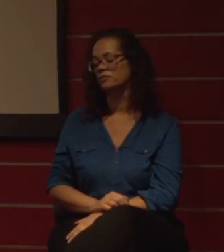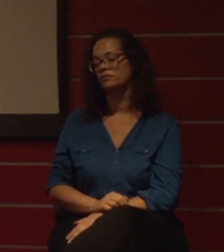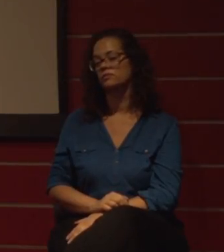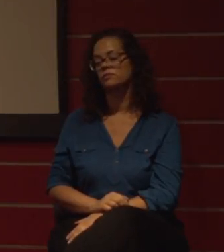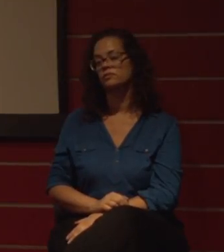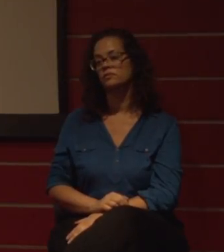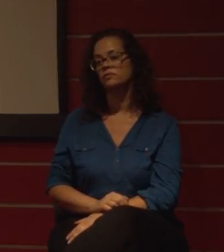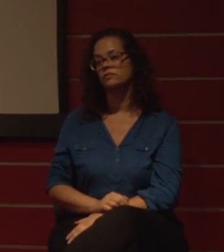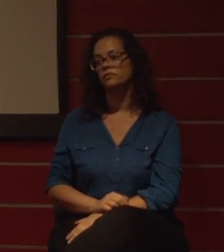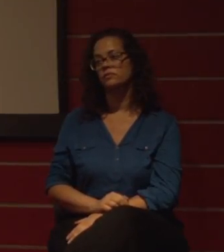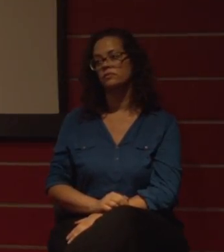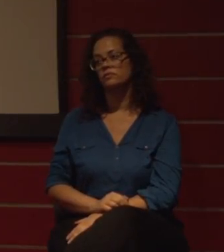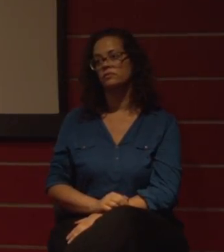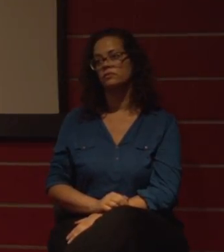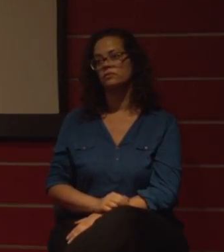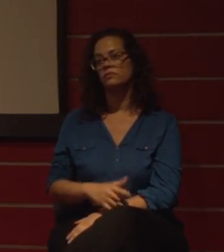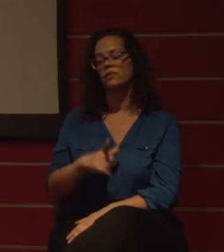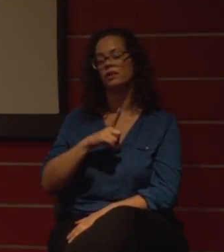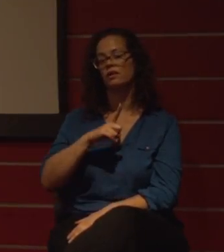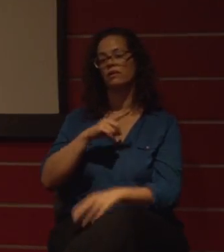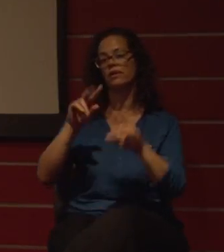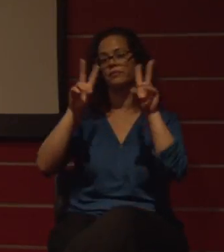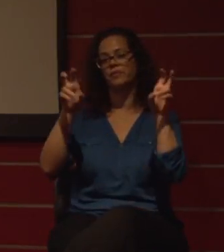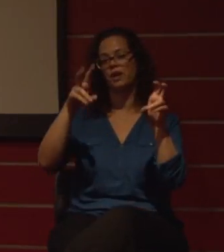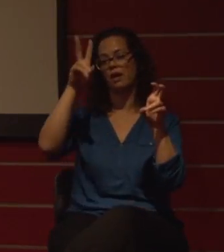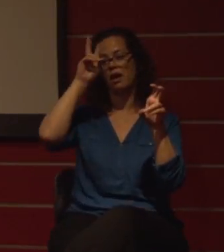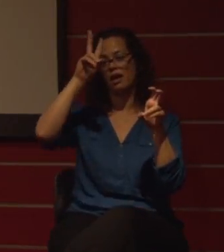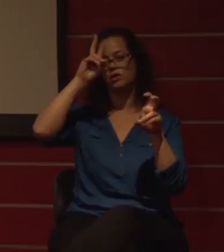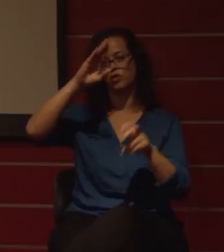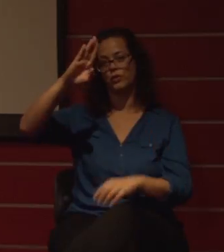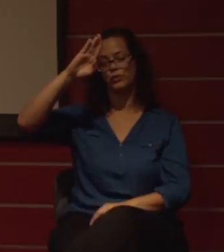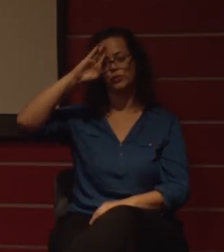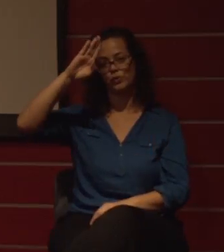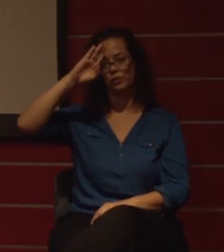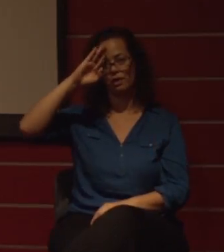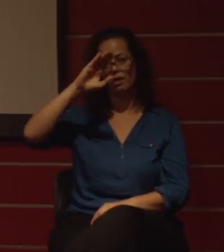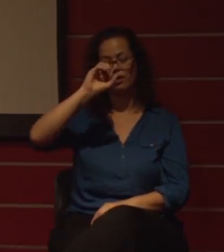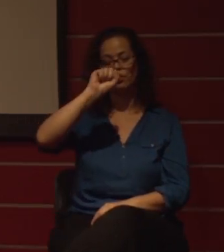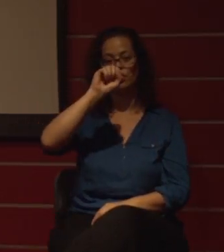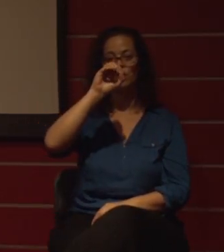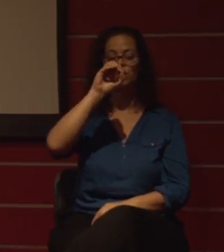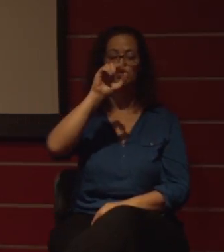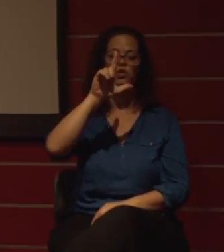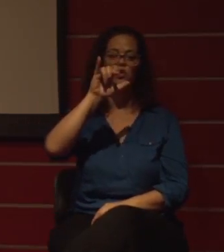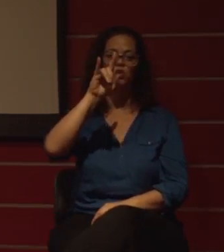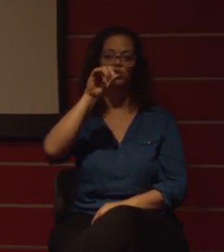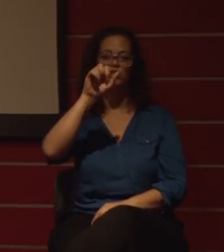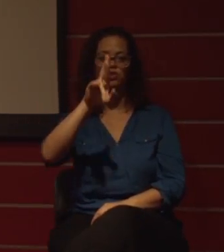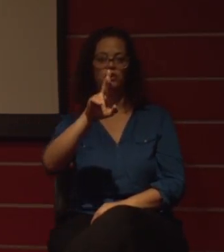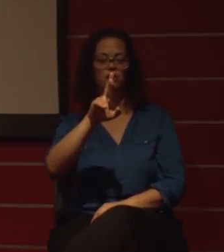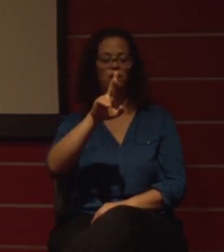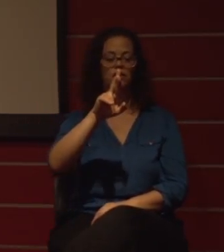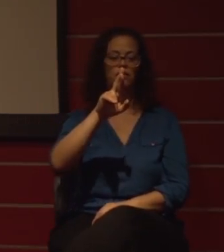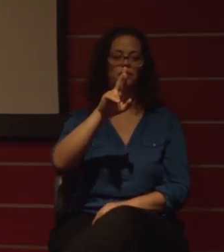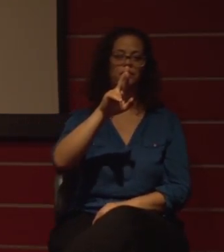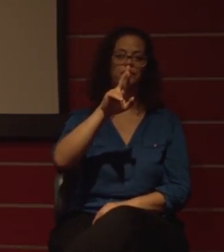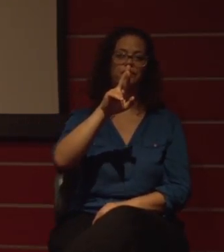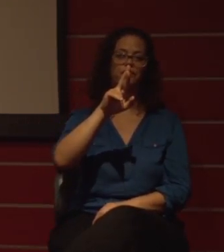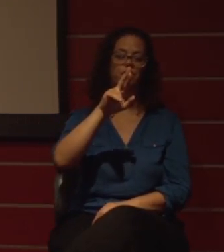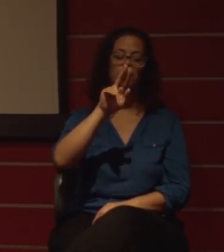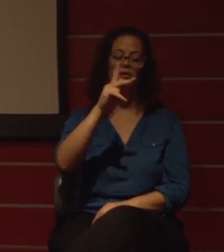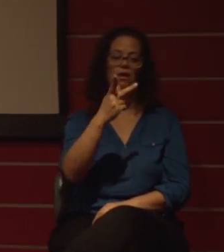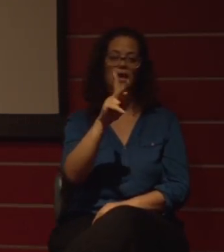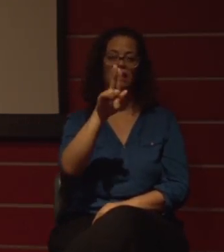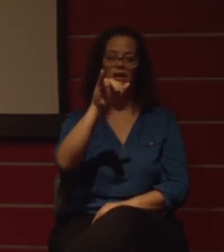esse a história de um soldado a Soldiers Story um filme de 1984 né que